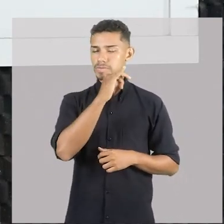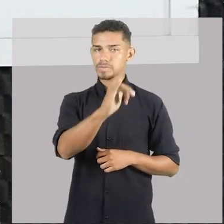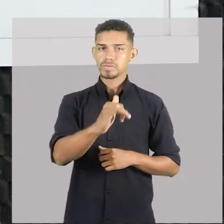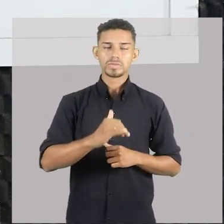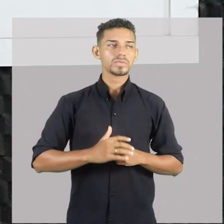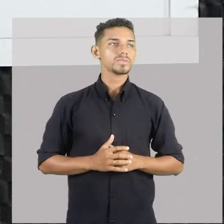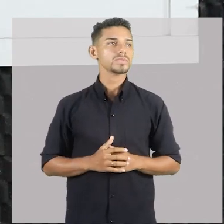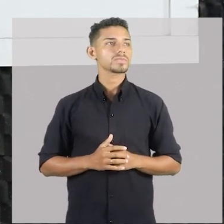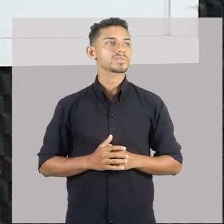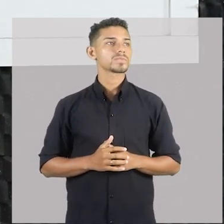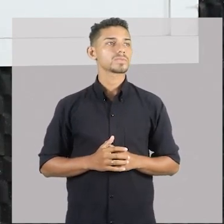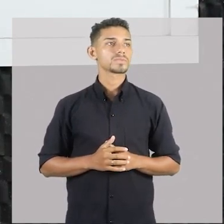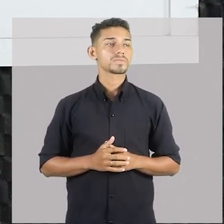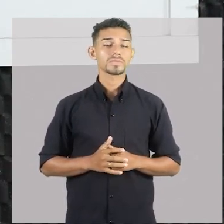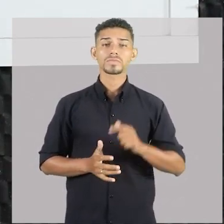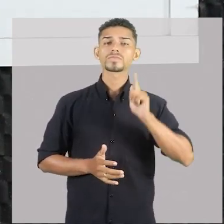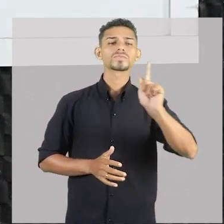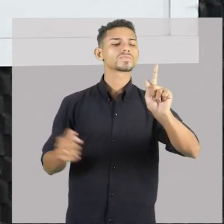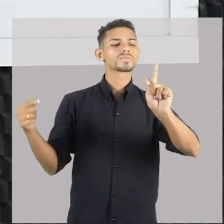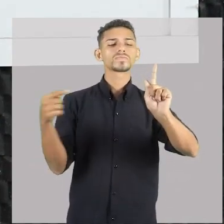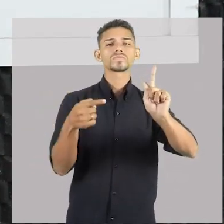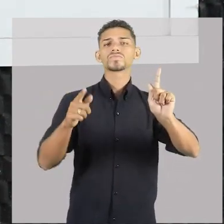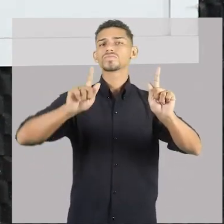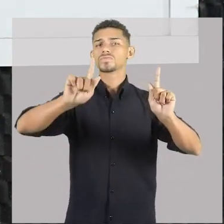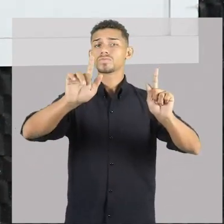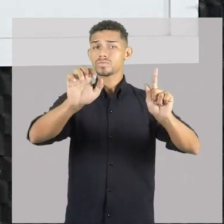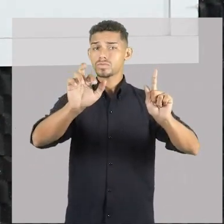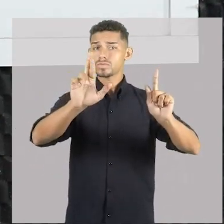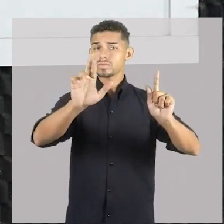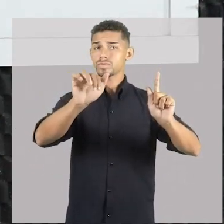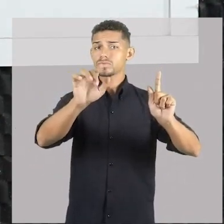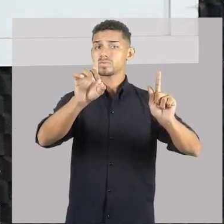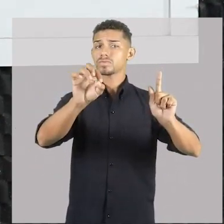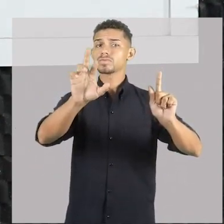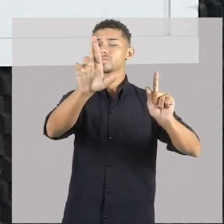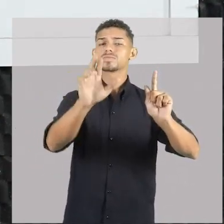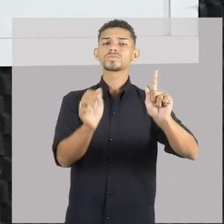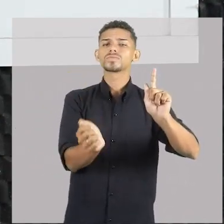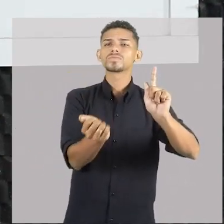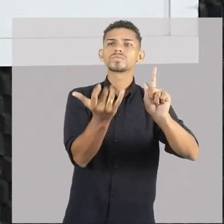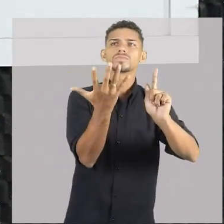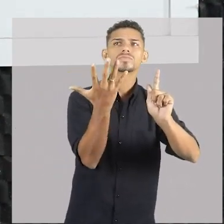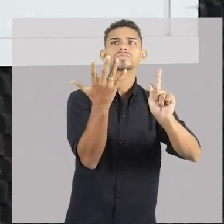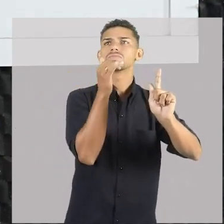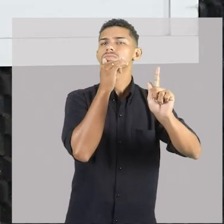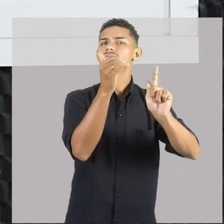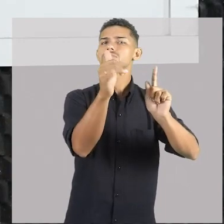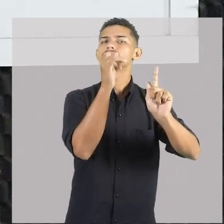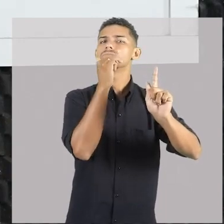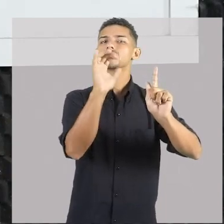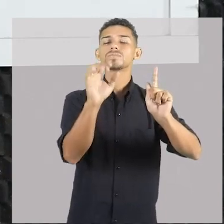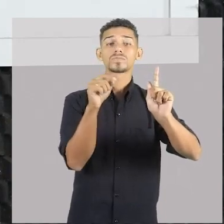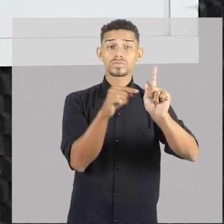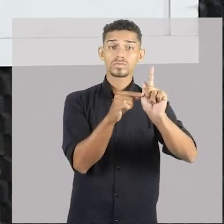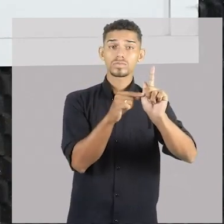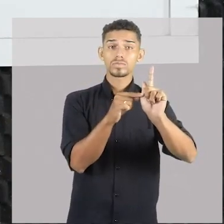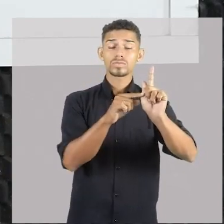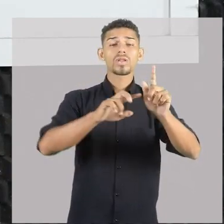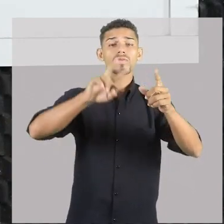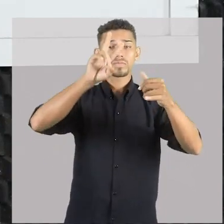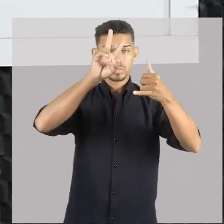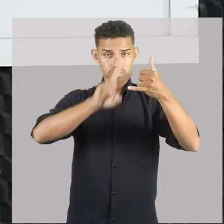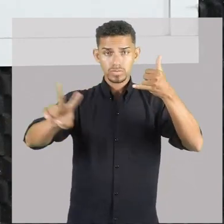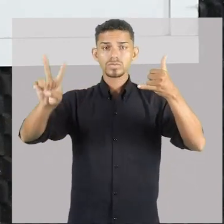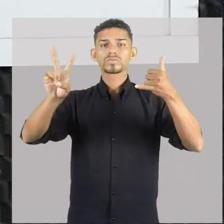aqui o Gzinho. O que é um gerador elétrico? Ele gera o que para ser chamado de gerador? Ele gera